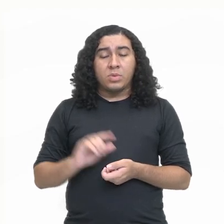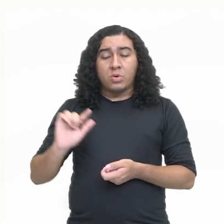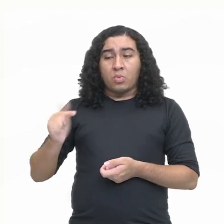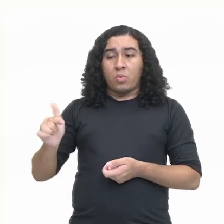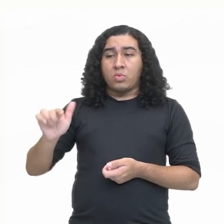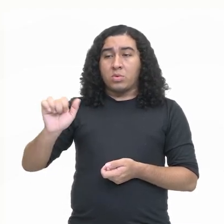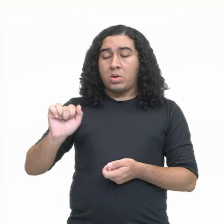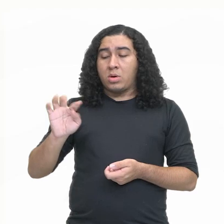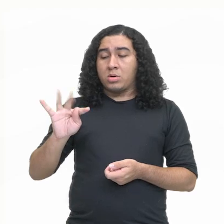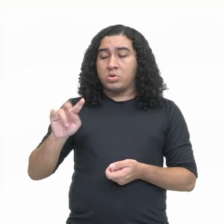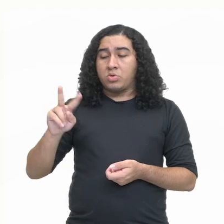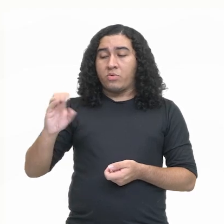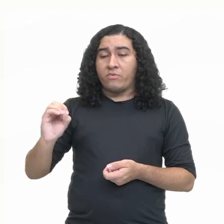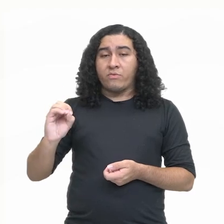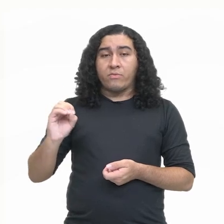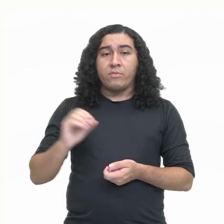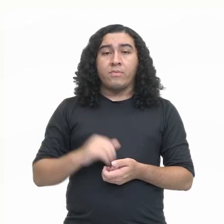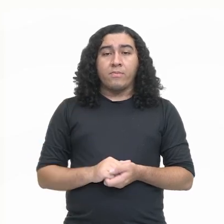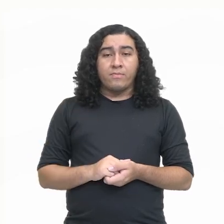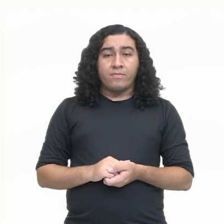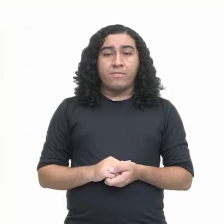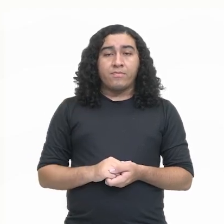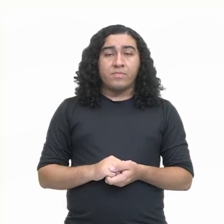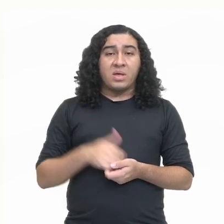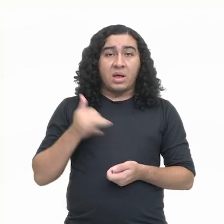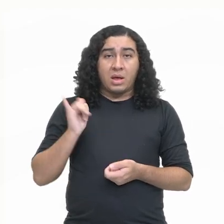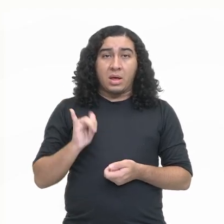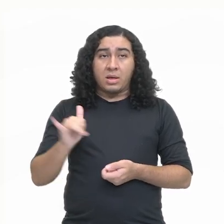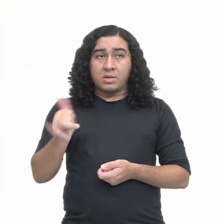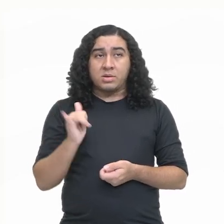enquanto que no transporte ativo há